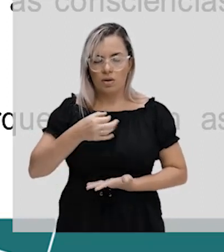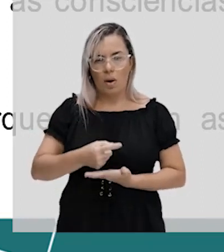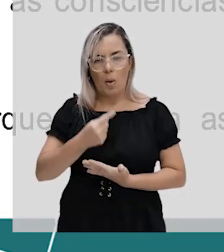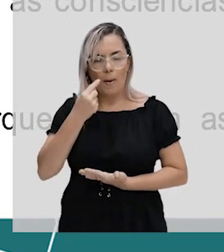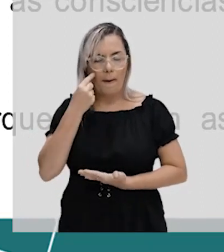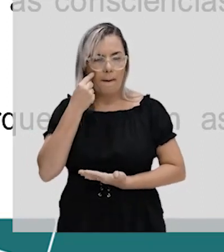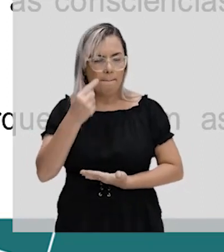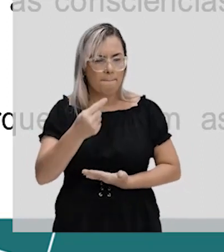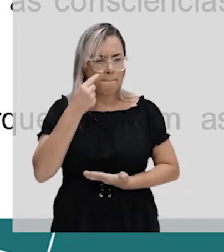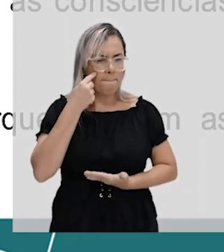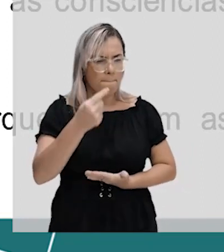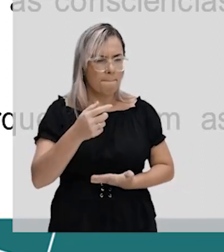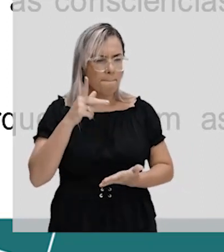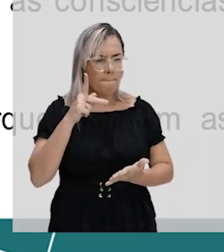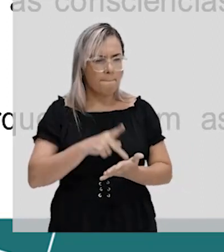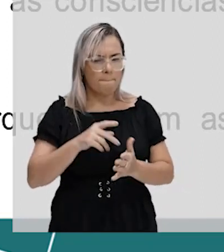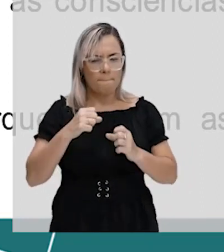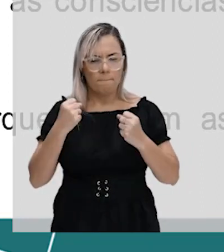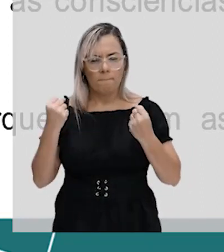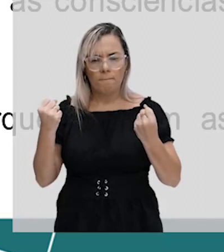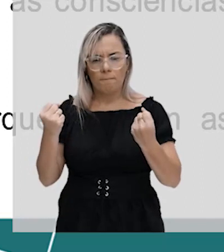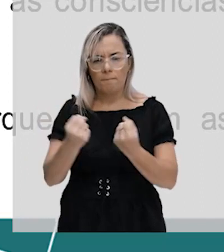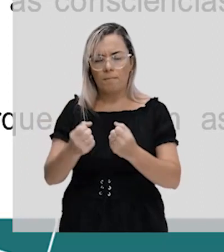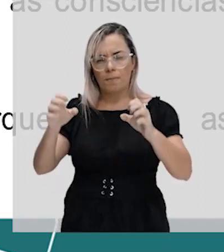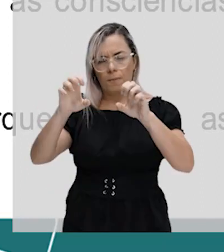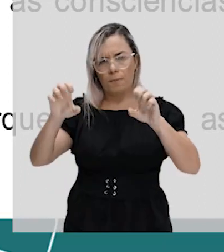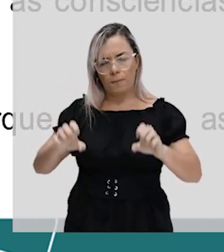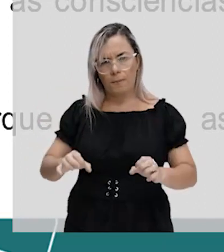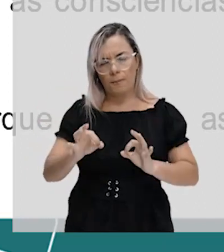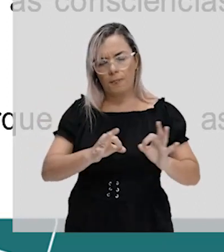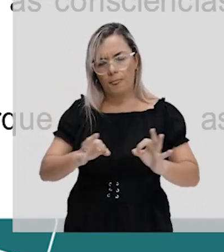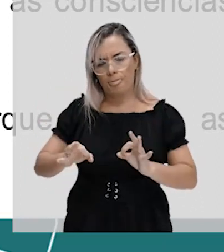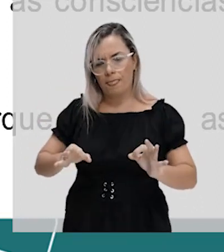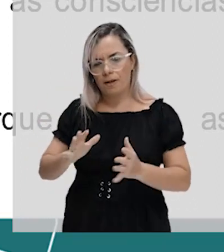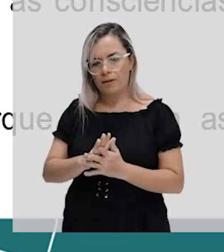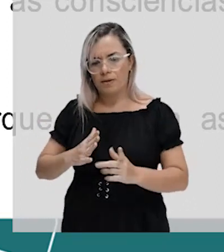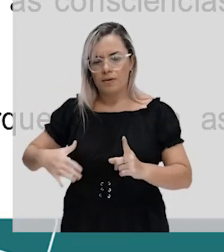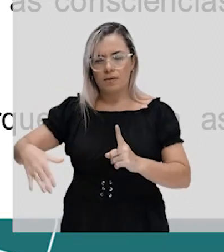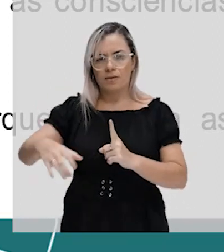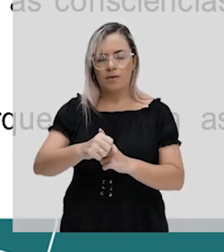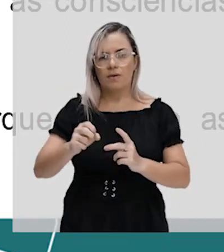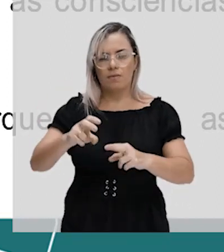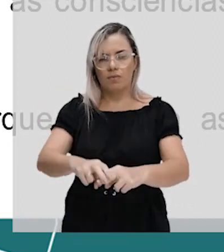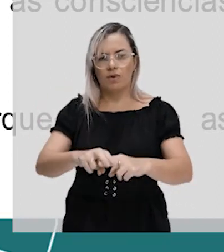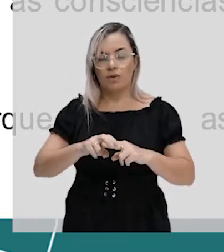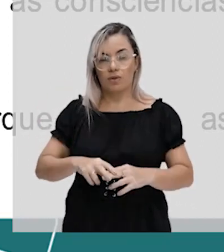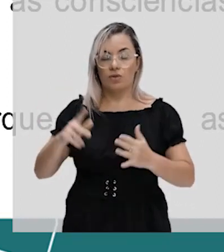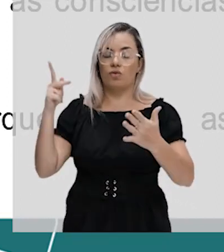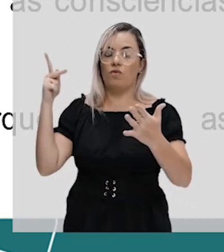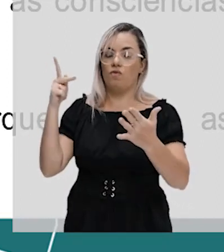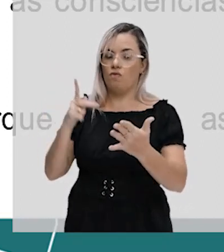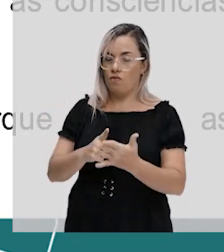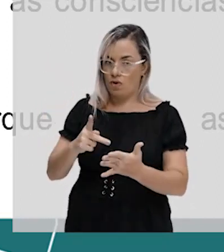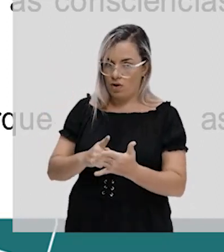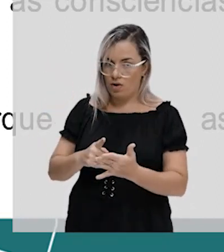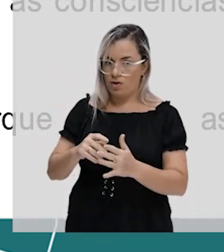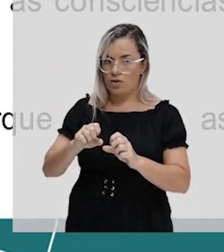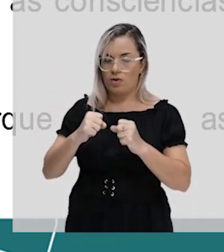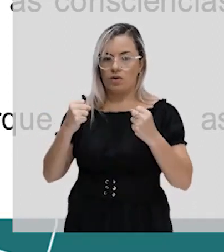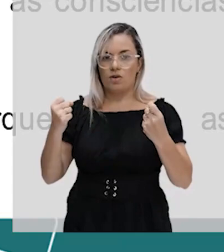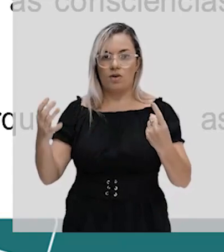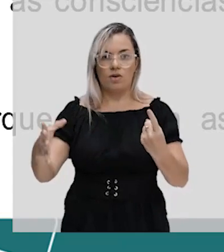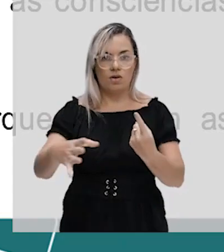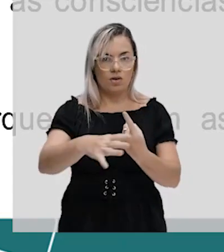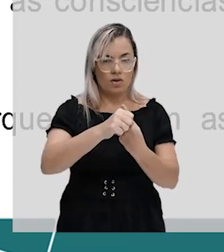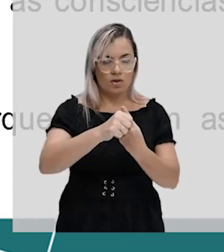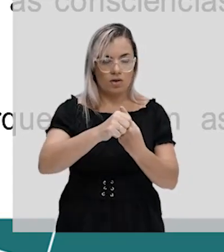fatos que moldam uma sociedade. Então, por isso que os fatos sociais são o objeto de conhecimento, o objeto de